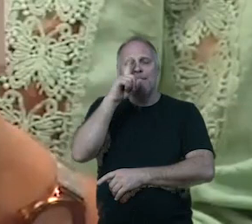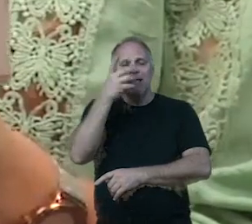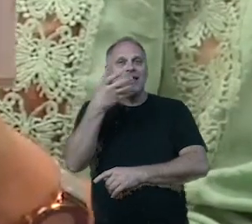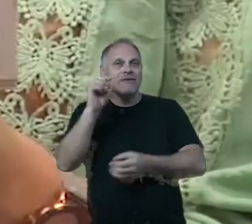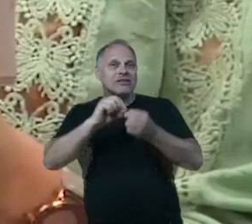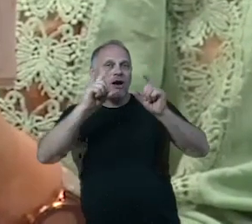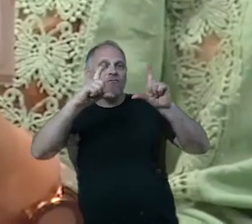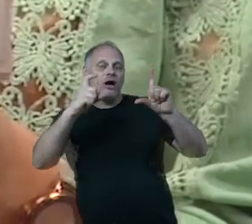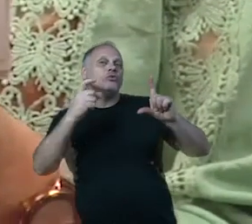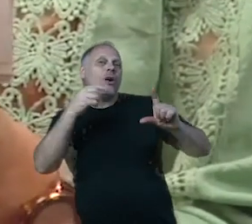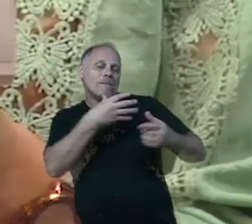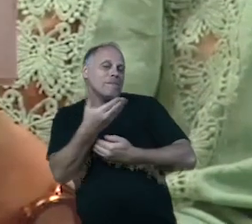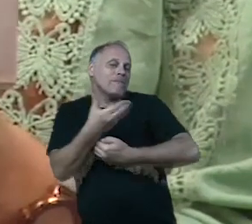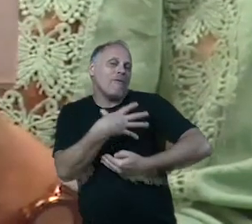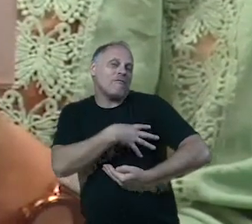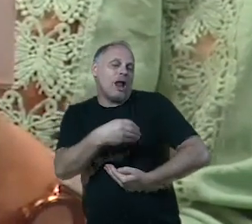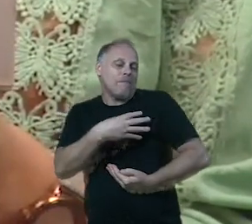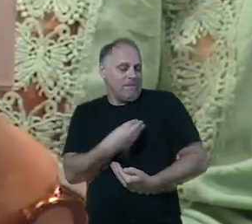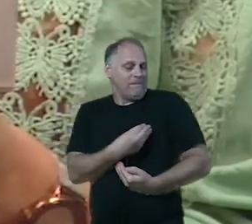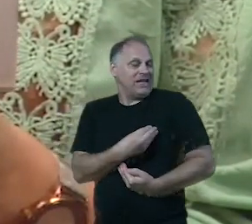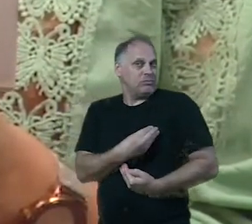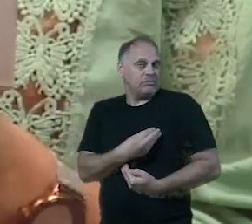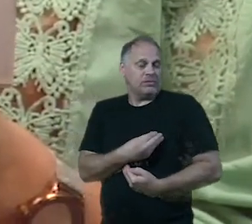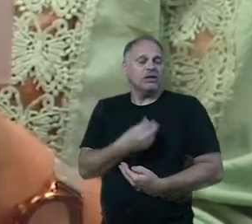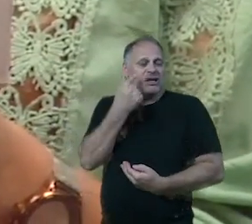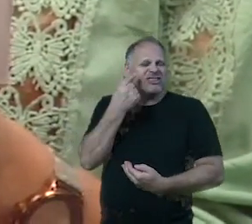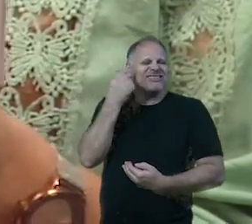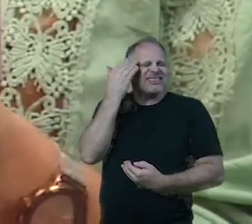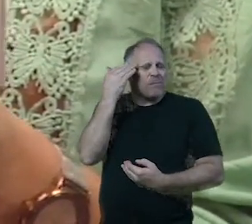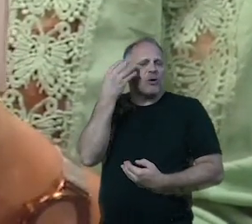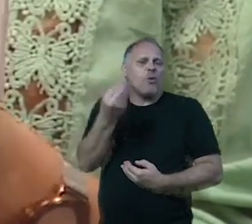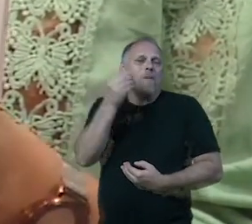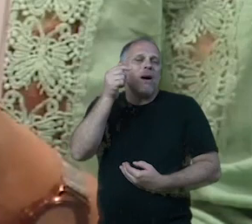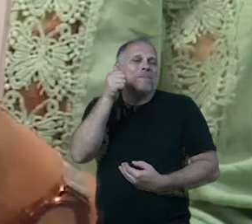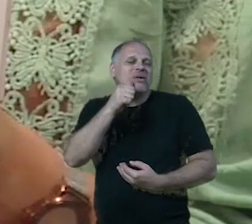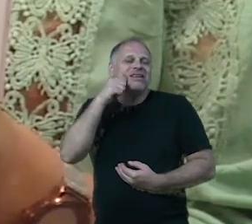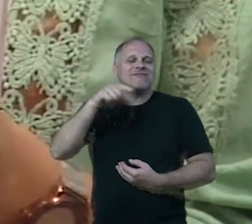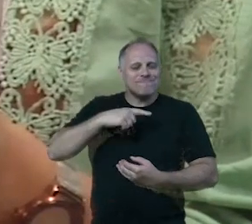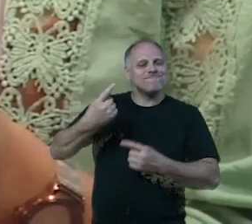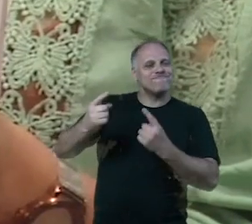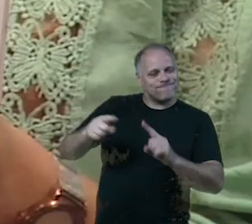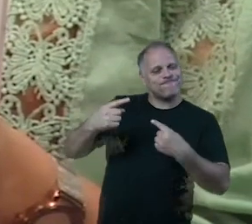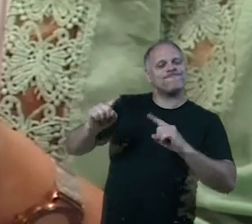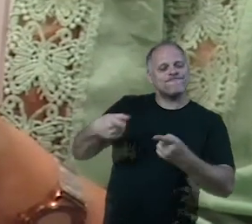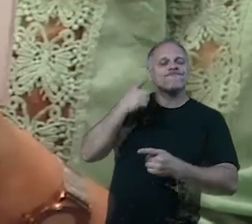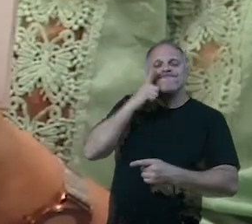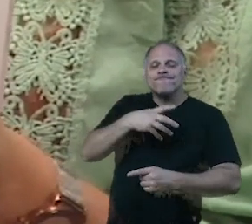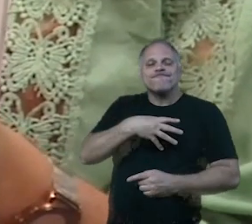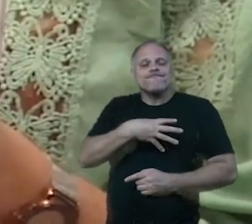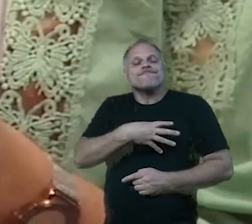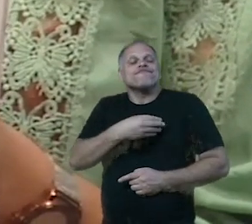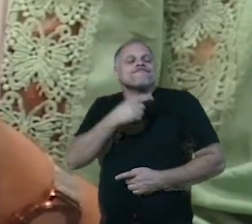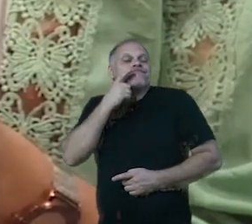esse momento para sempre, assim, e registrar o quanto, que a gente sabe o quanto que a mulher passa por desafios para conseguir amamentar,